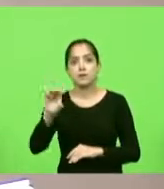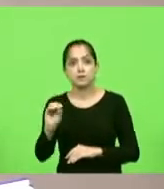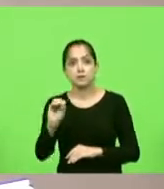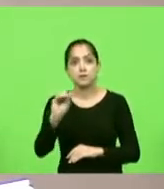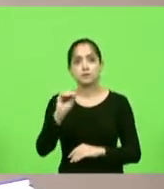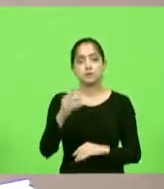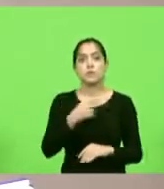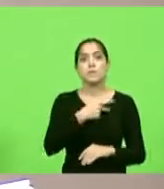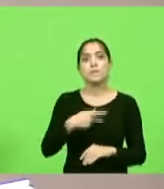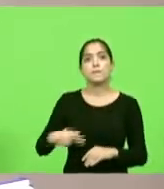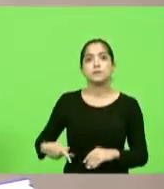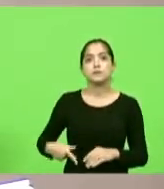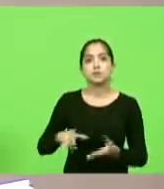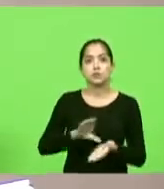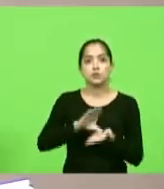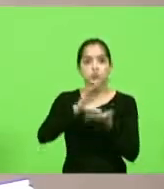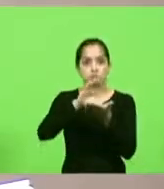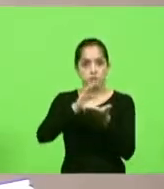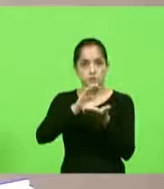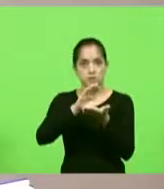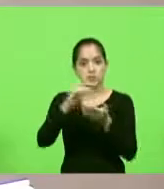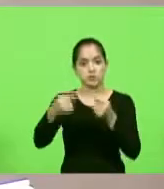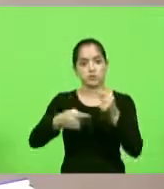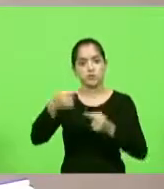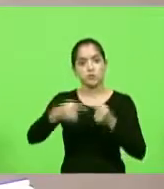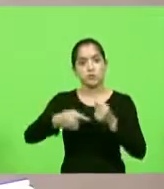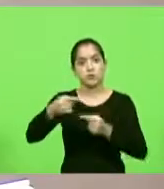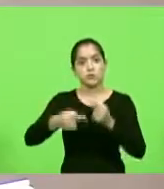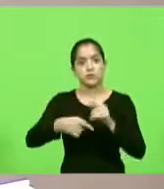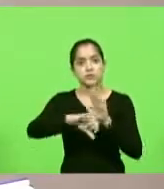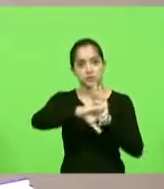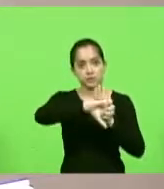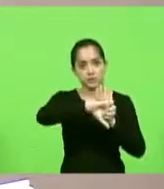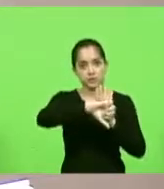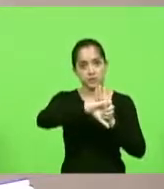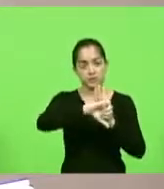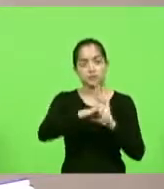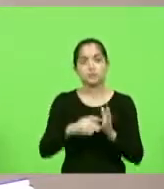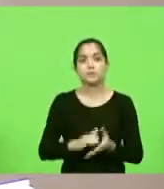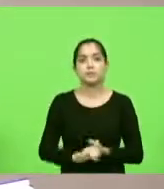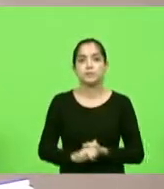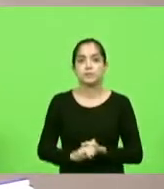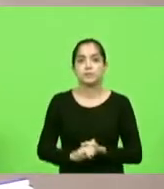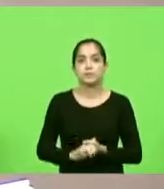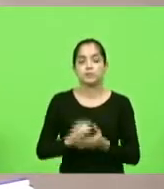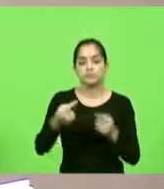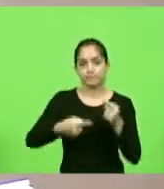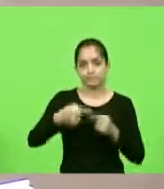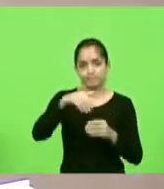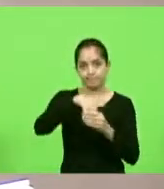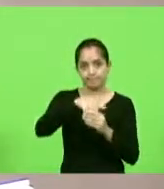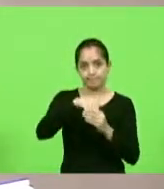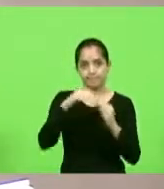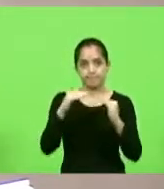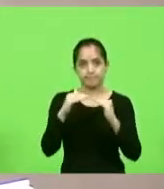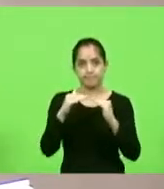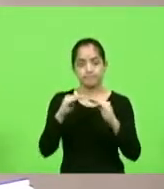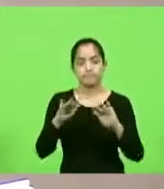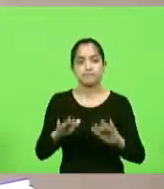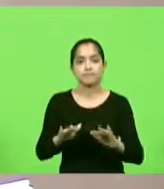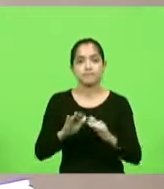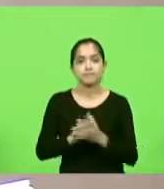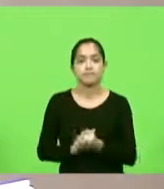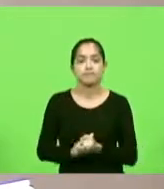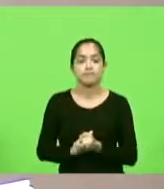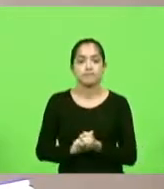para presidir o Conselho Nacional de Política Criminal e Penitenciária. Em discussão. Não havendo quem queira discutir, em votação. Deputados que aprovam, permaneçam